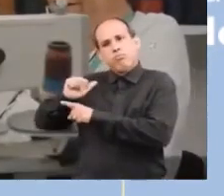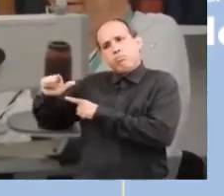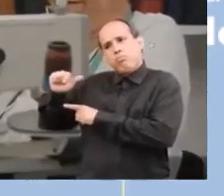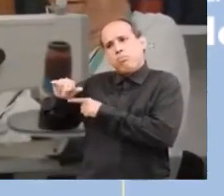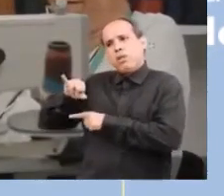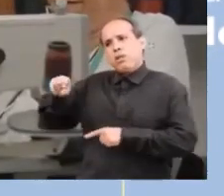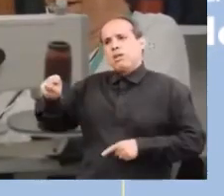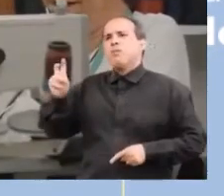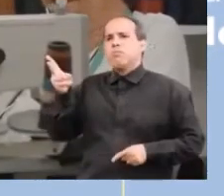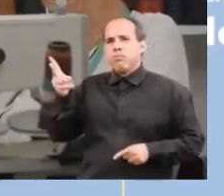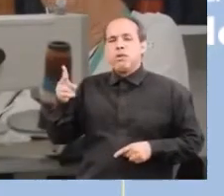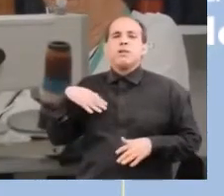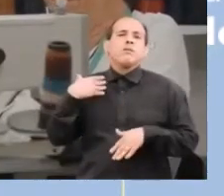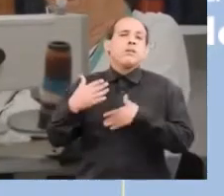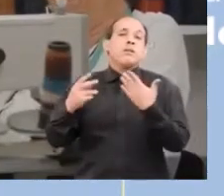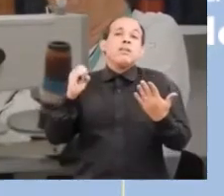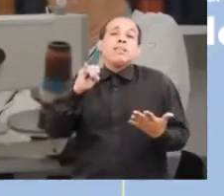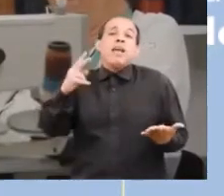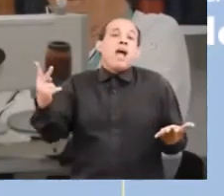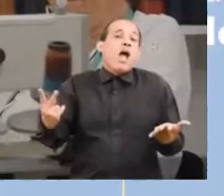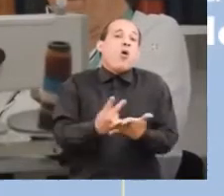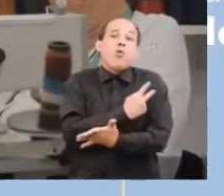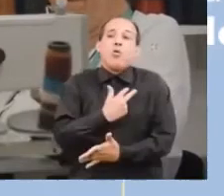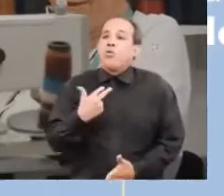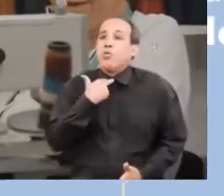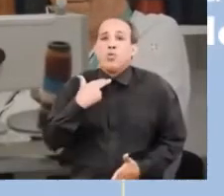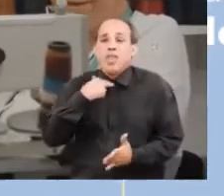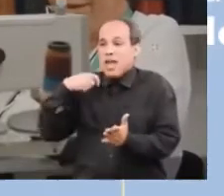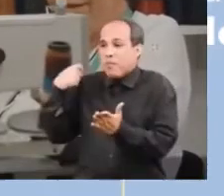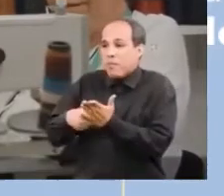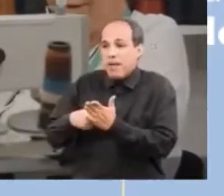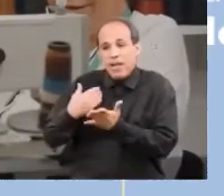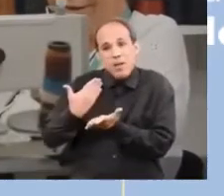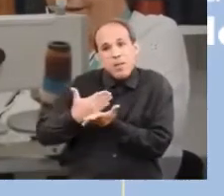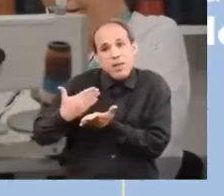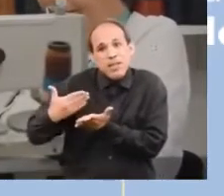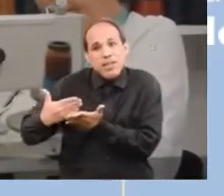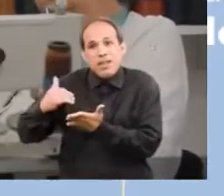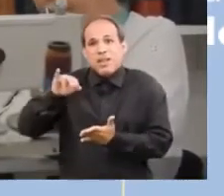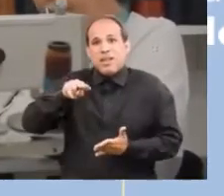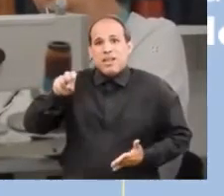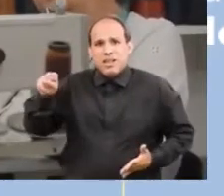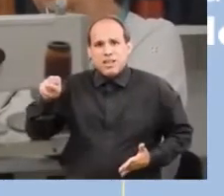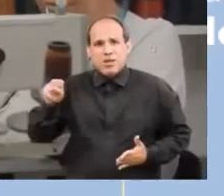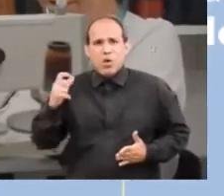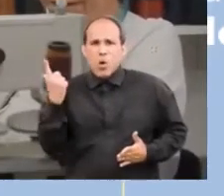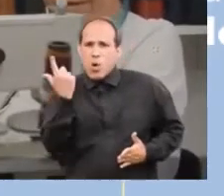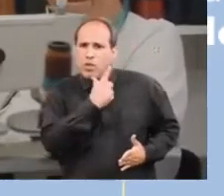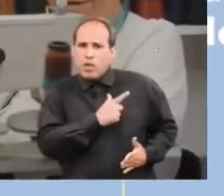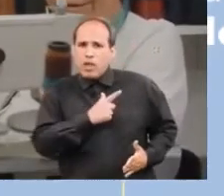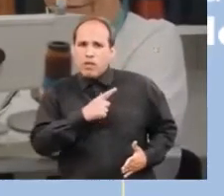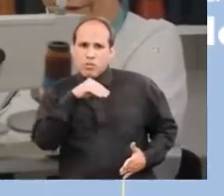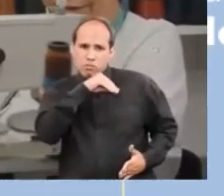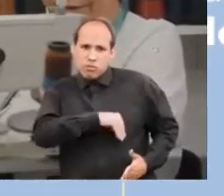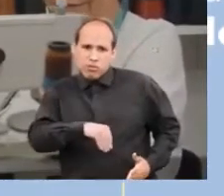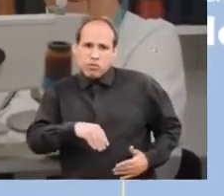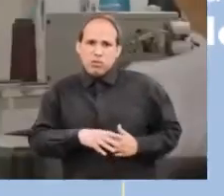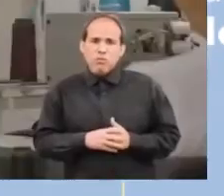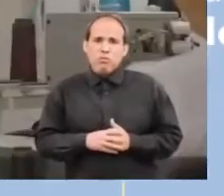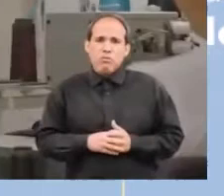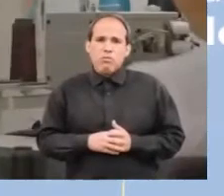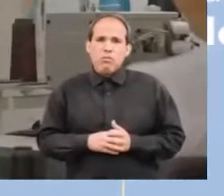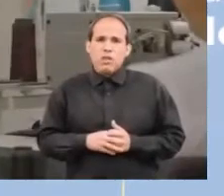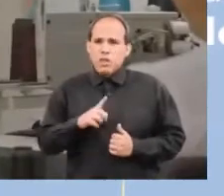com o INSS. Caso eu não consiga pagar a parcela do INSS, eu tenho direito a esse